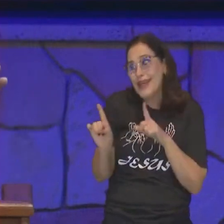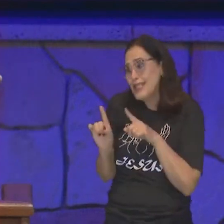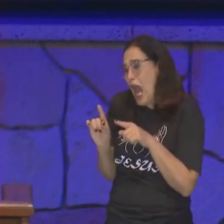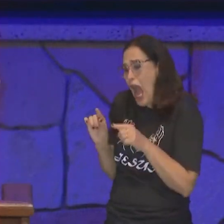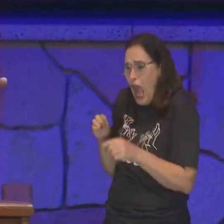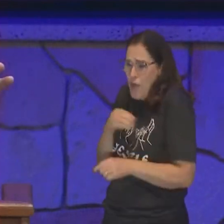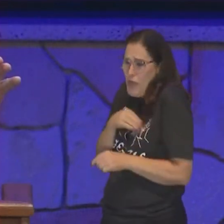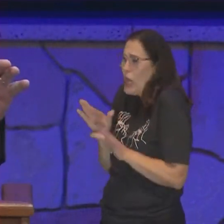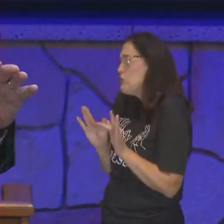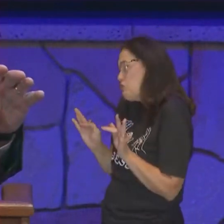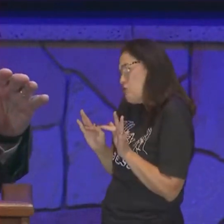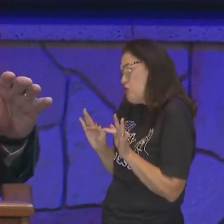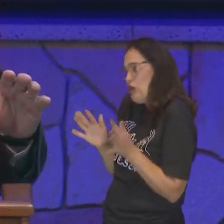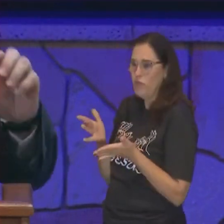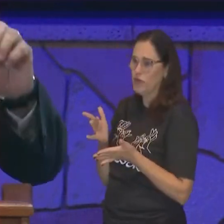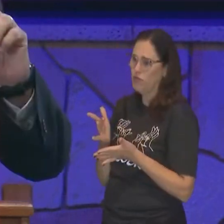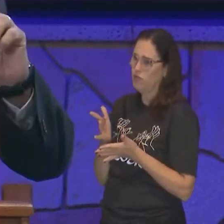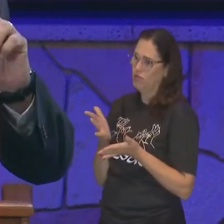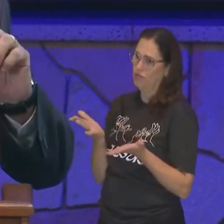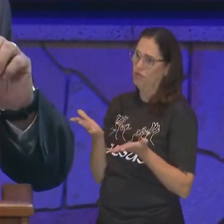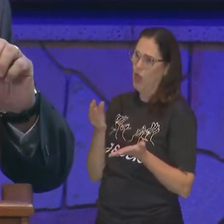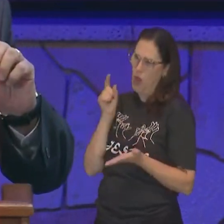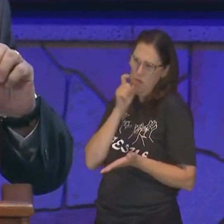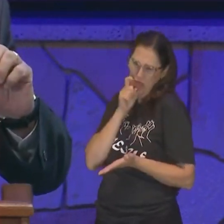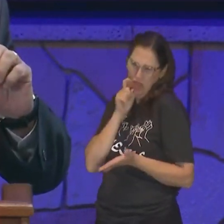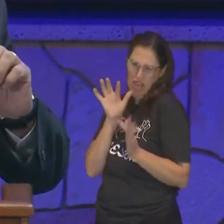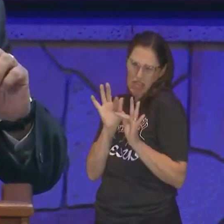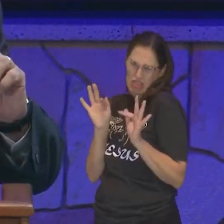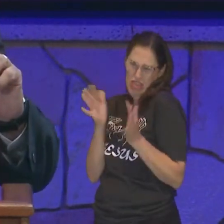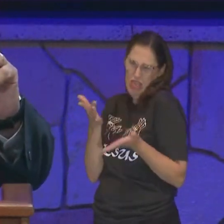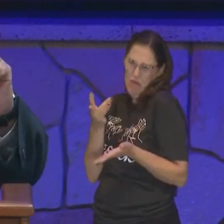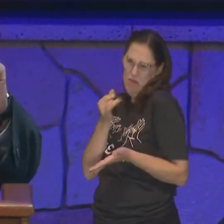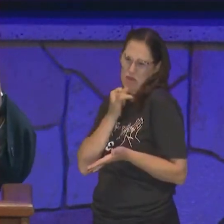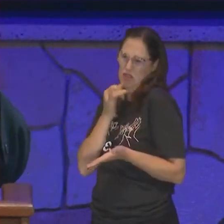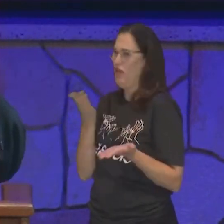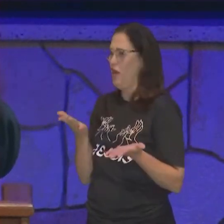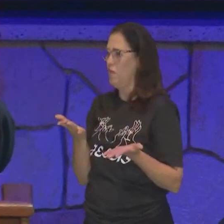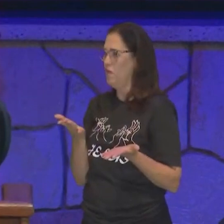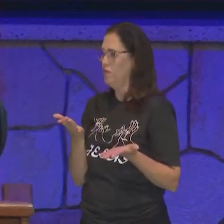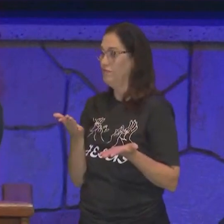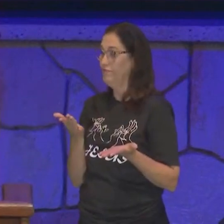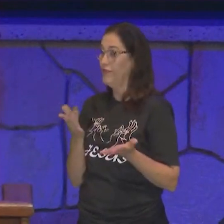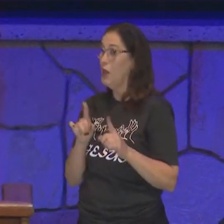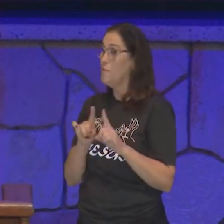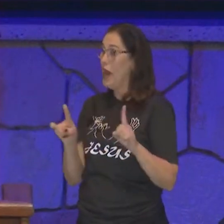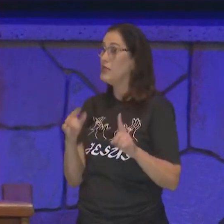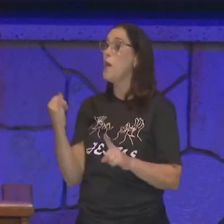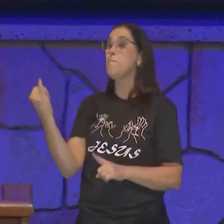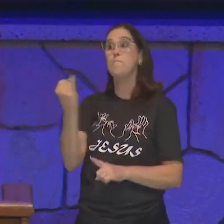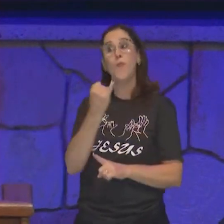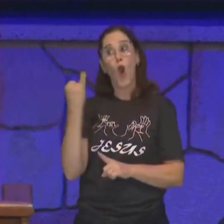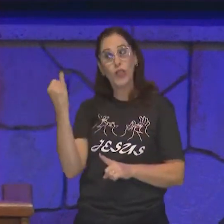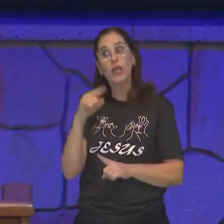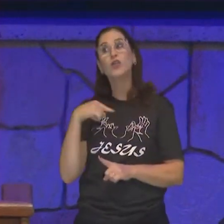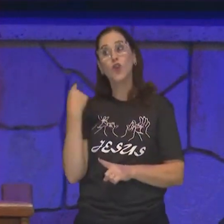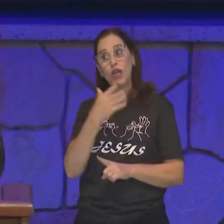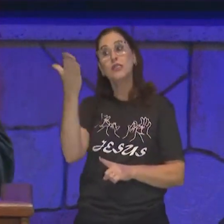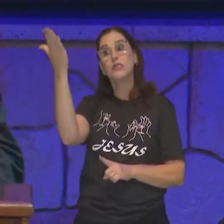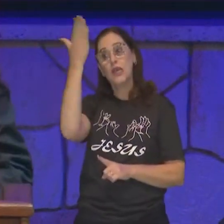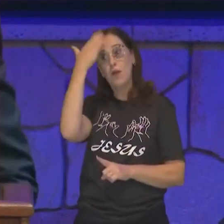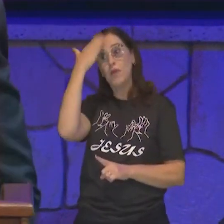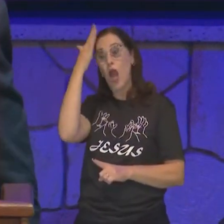mais simples, como uma mentirinha, por exemplo. Mas é importante nós sabermos